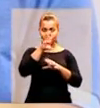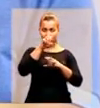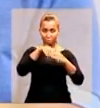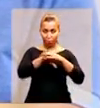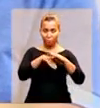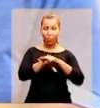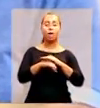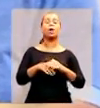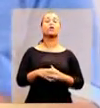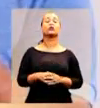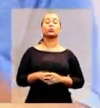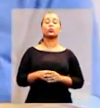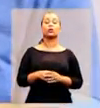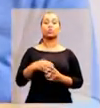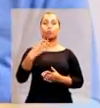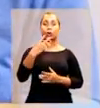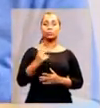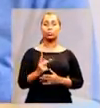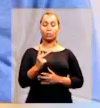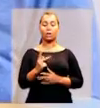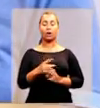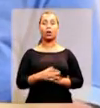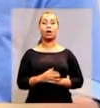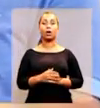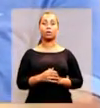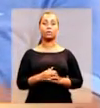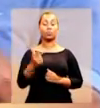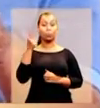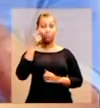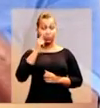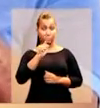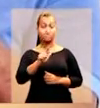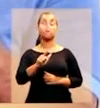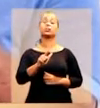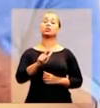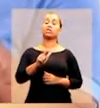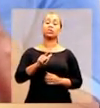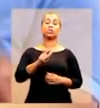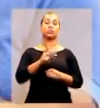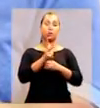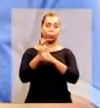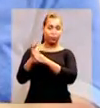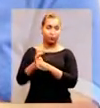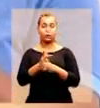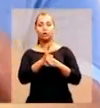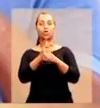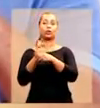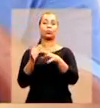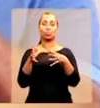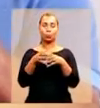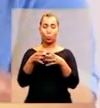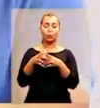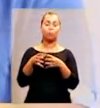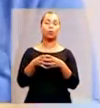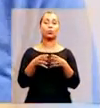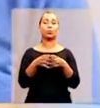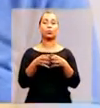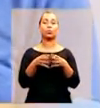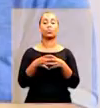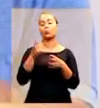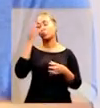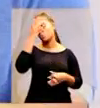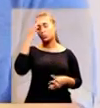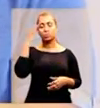gravado em altas tecnologias, em 4K, que eu consegui uma coprodução com equipamento e uma coprodução com